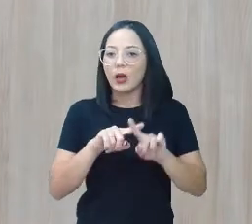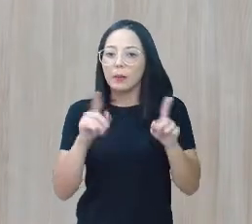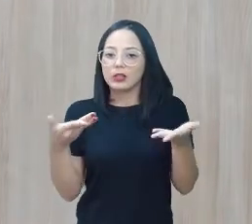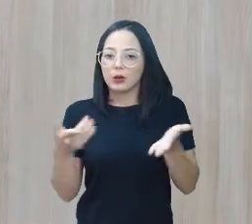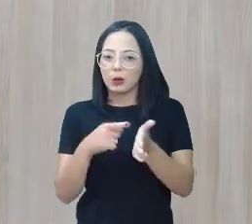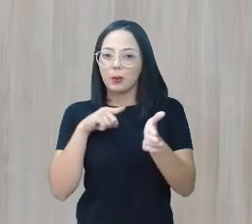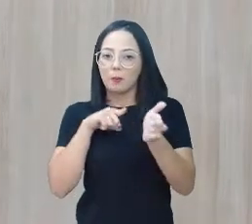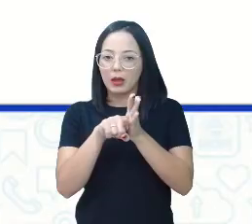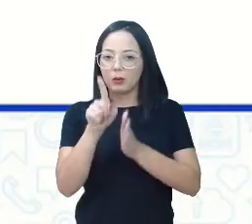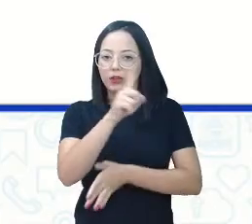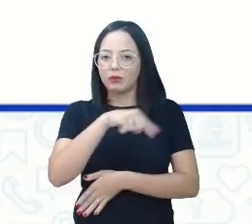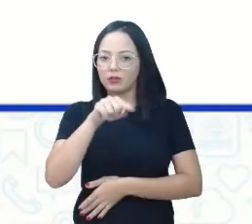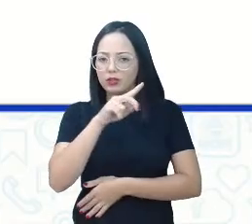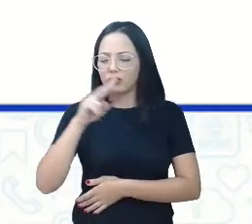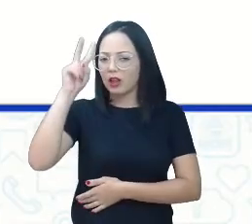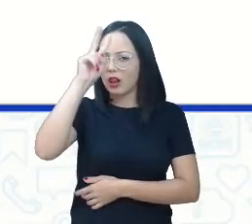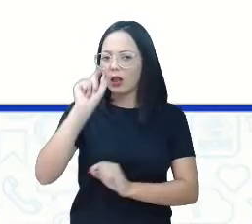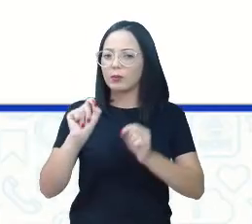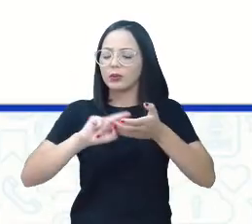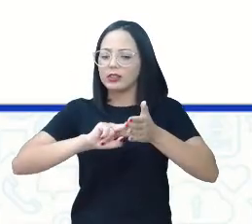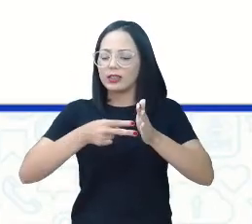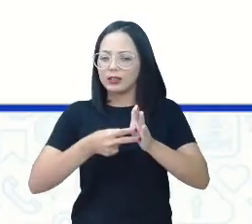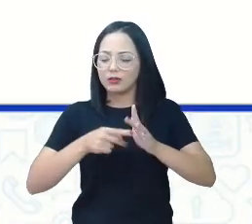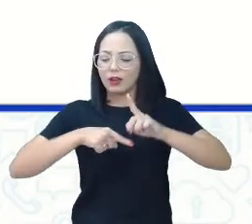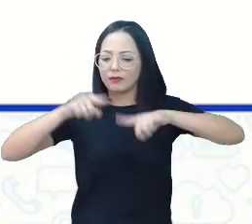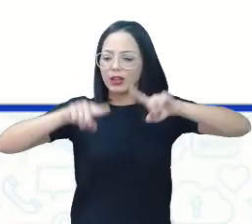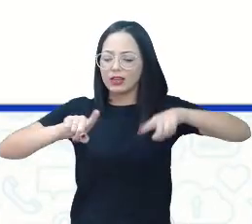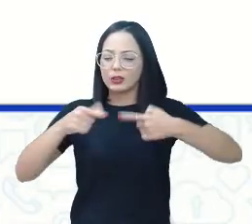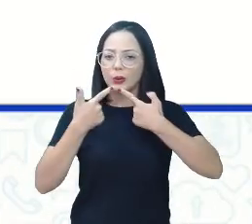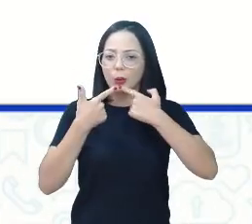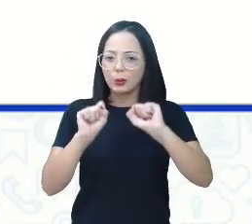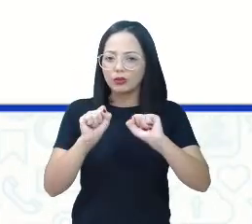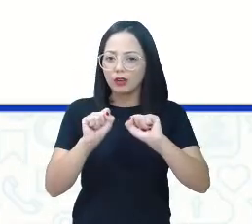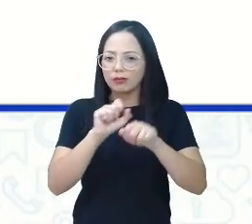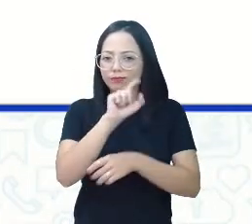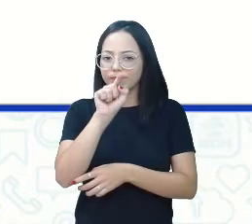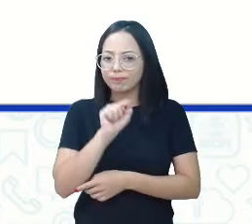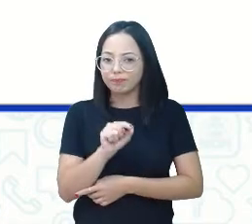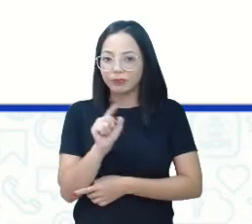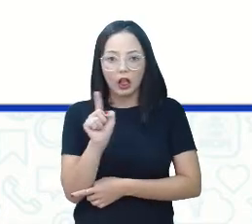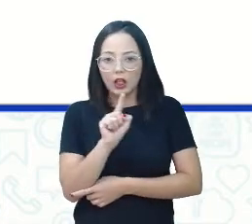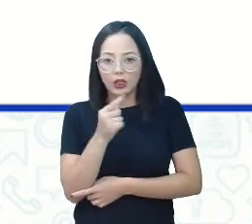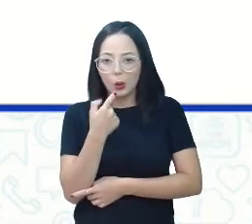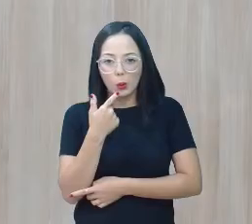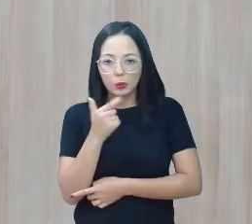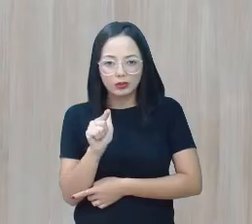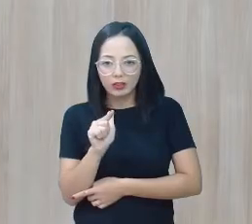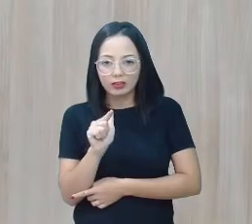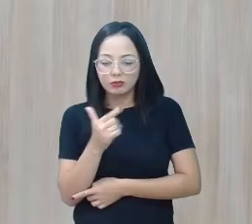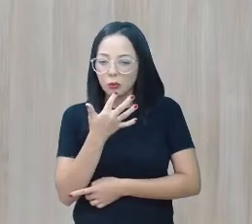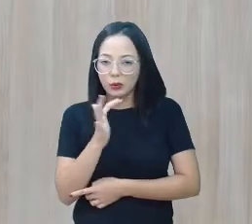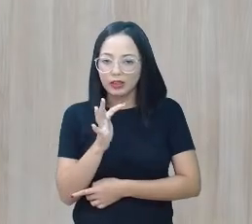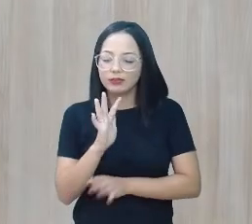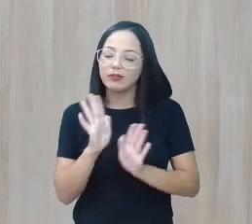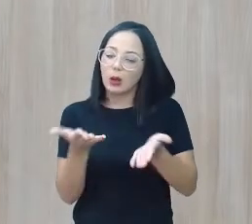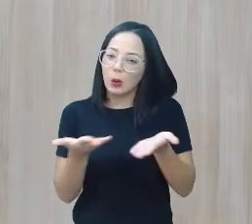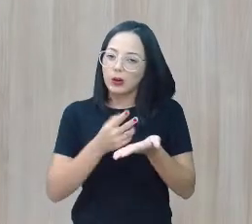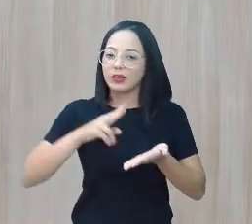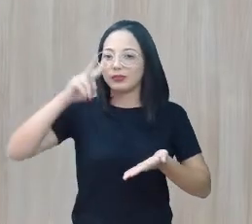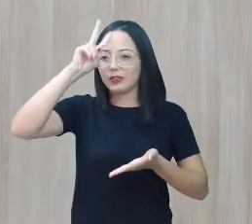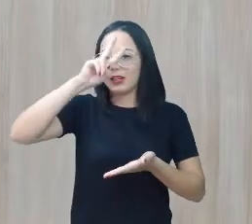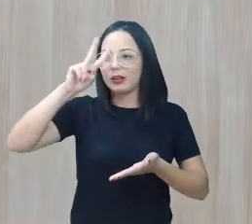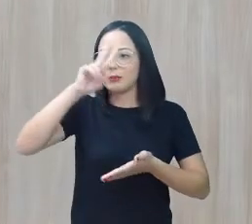essa pergunta. Você lembra o que é variação linguística? Se não lembra, vai lembrar,